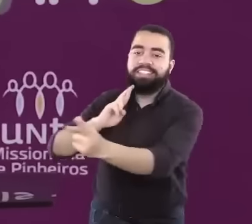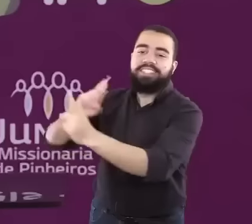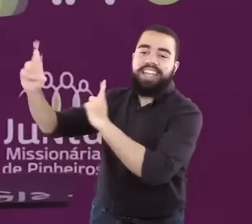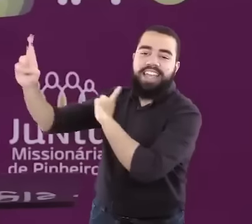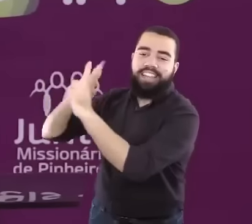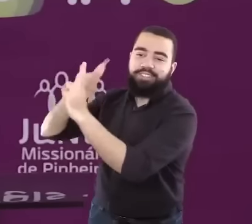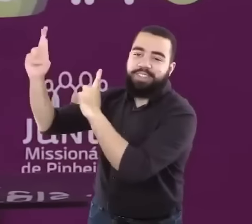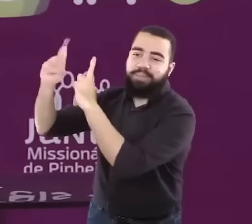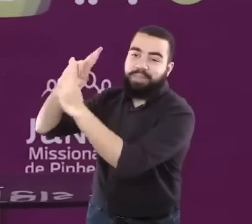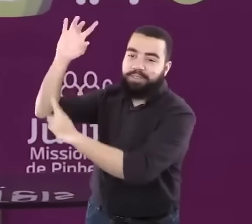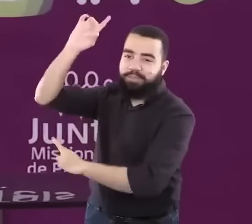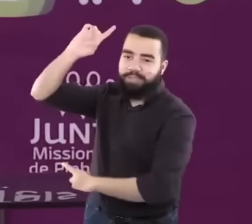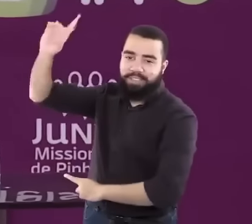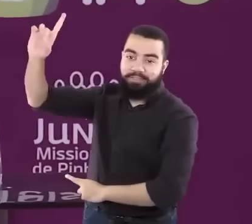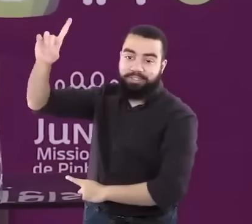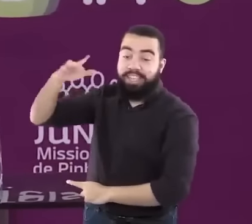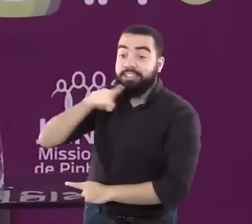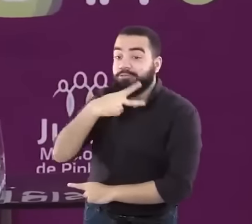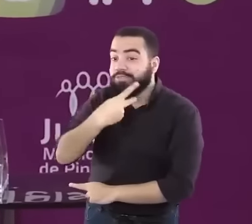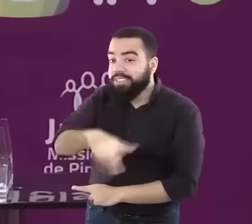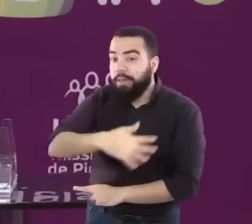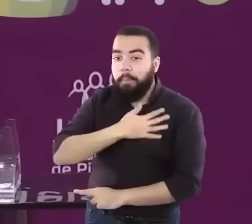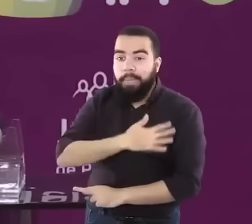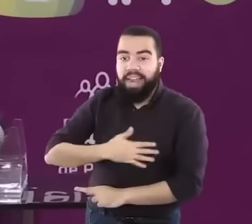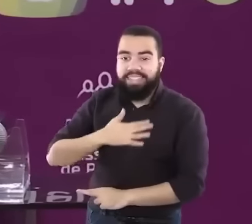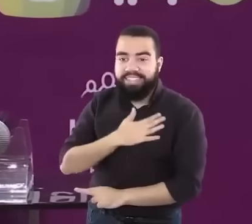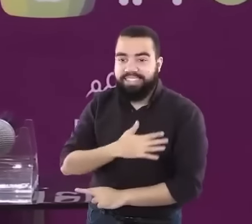seja o seu agrado o seu